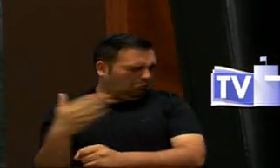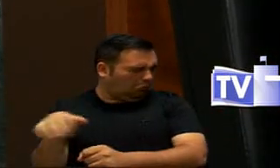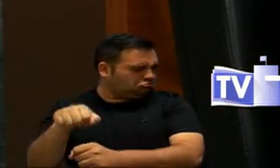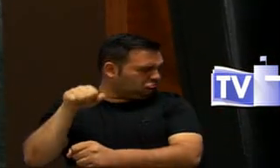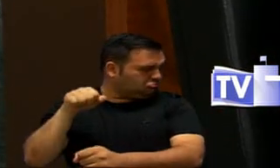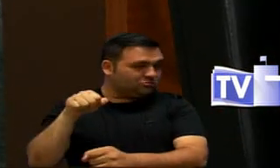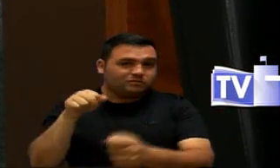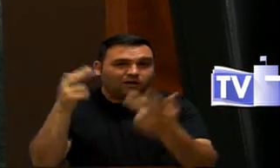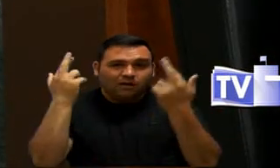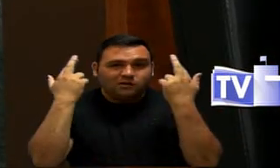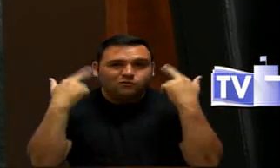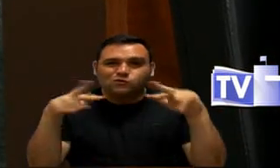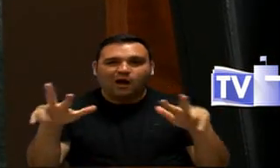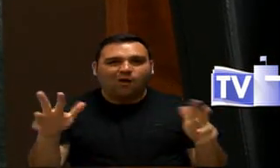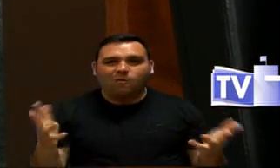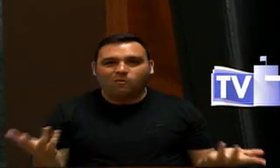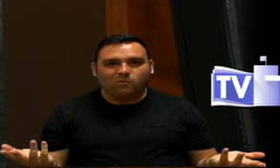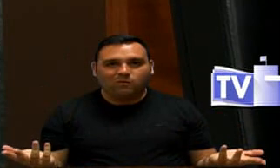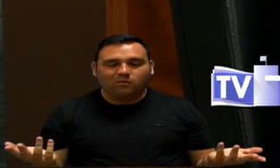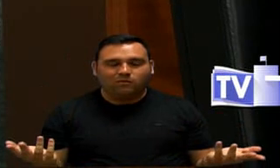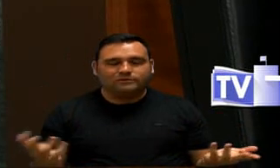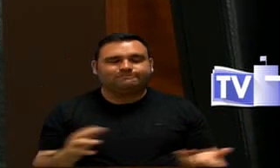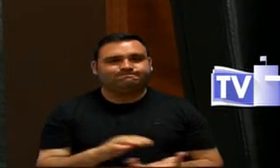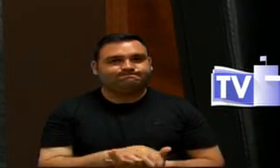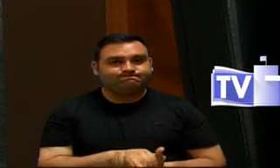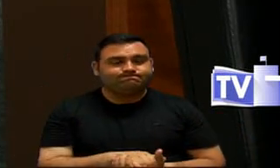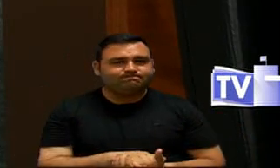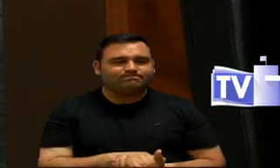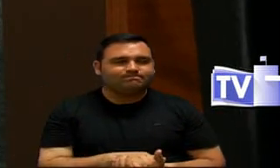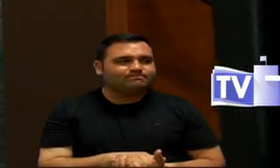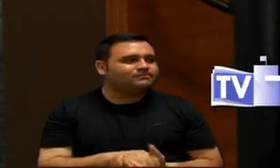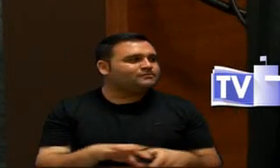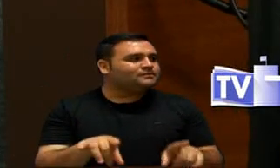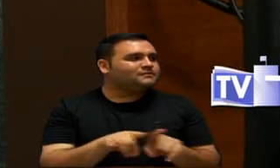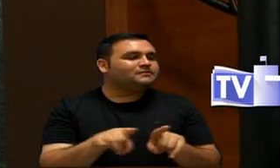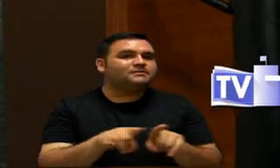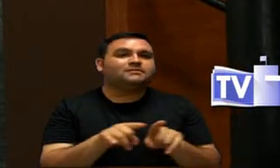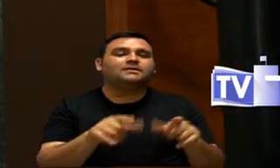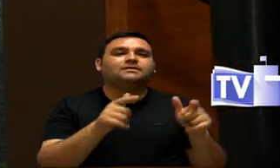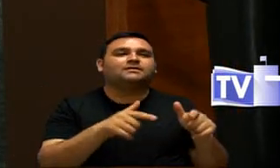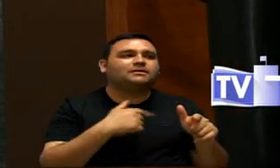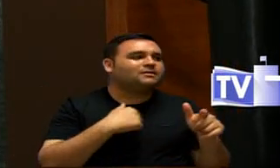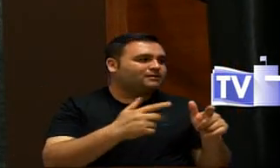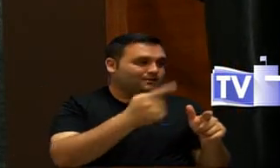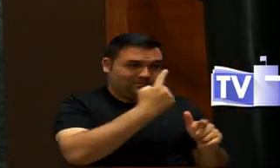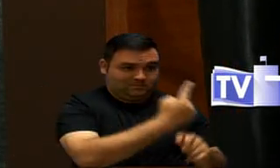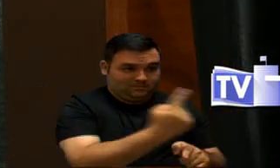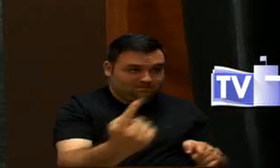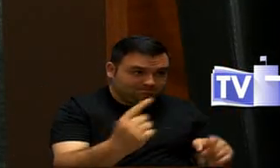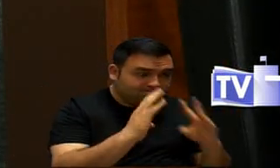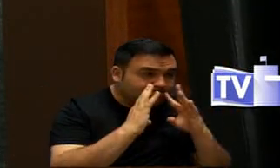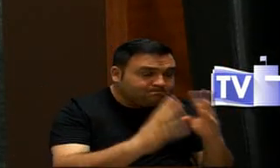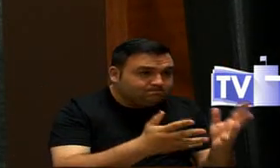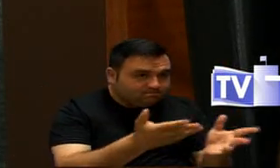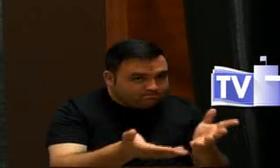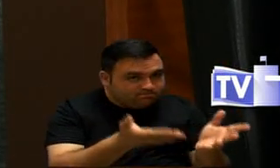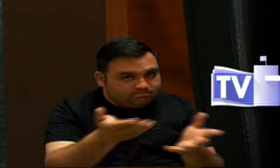é naturalizado. Né? Lá no Serave, eu faço atendimento individual.